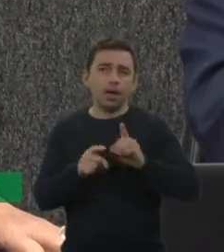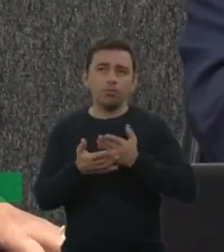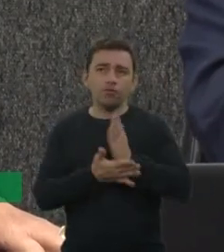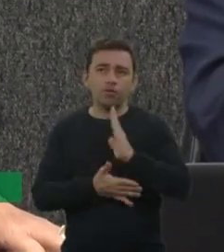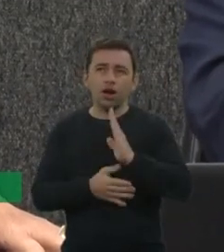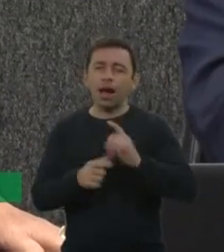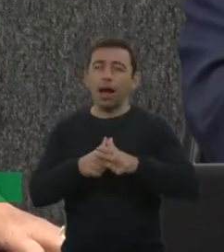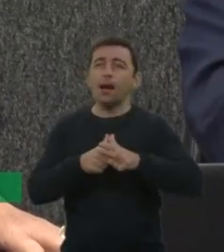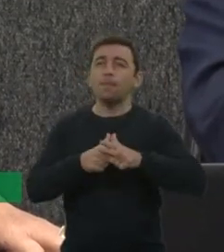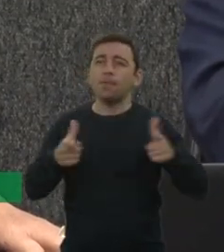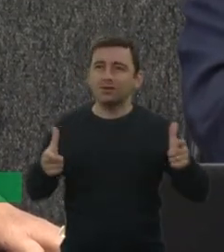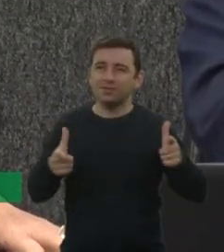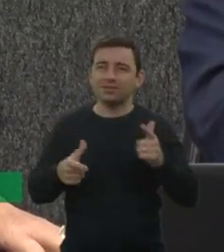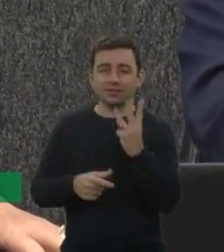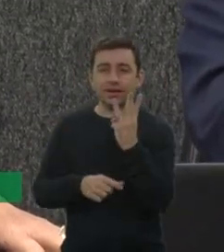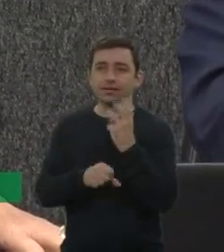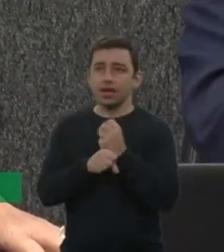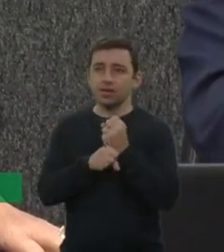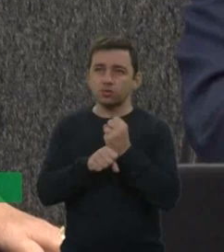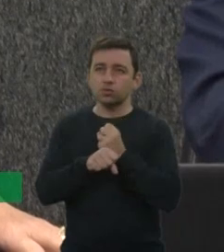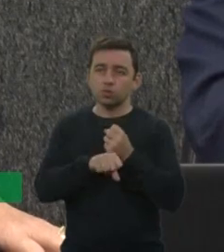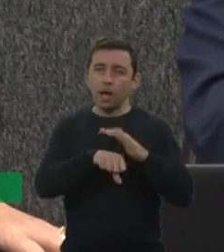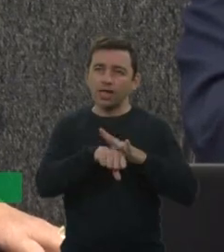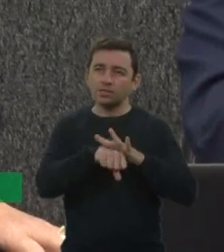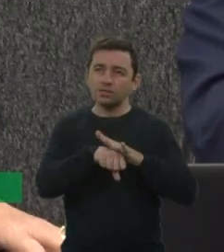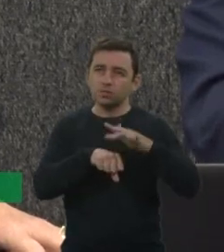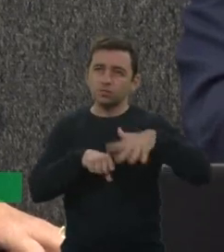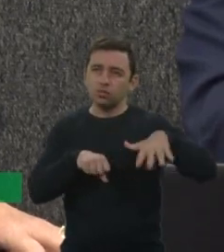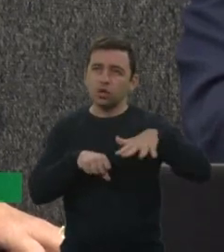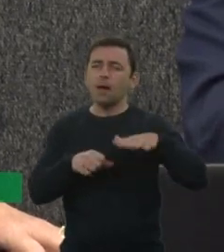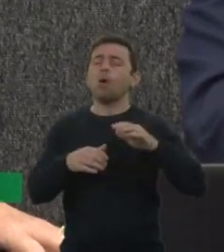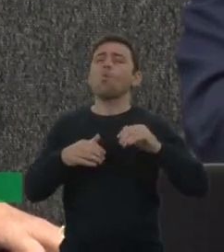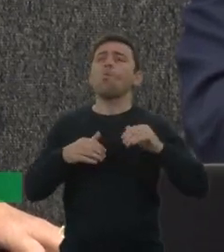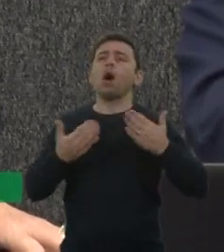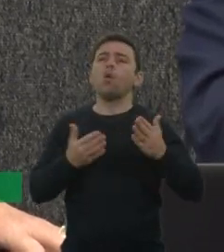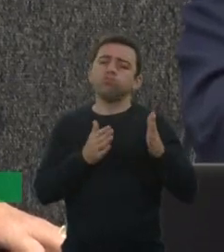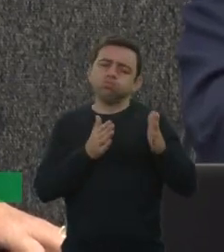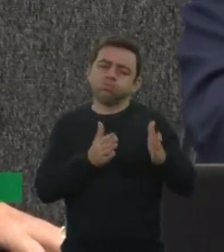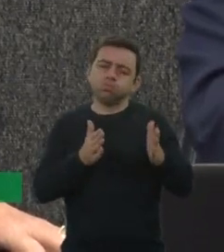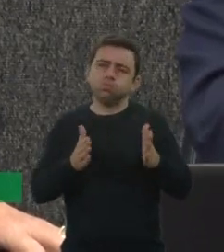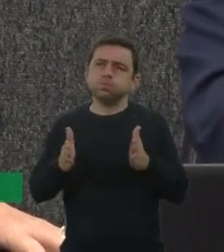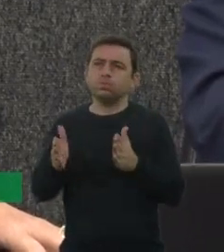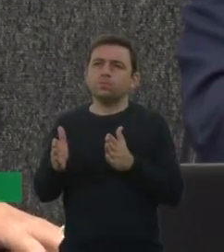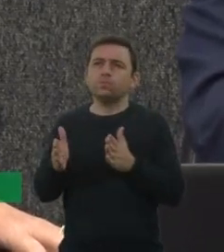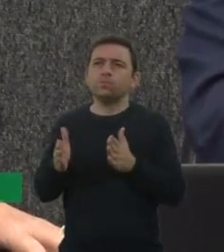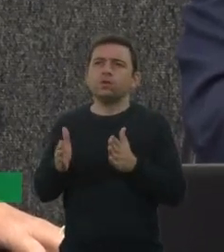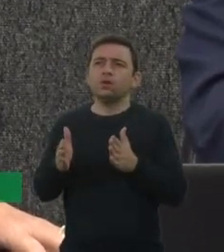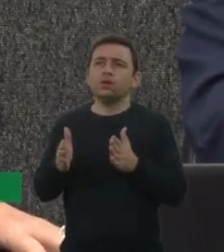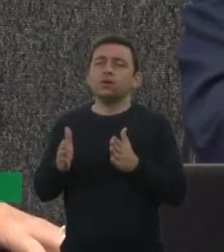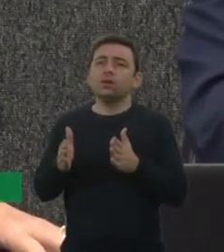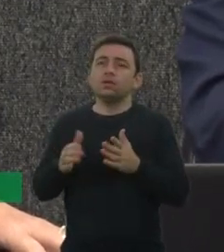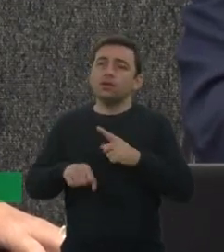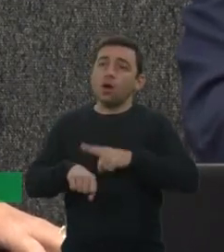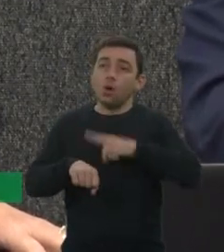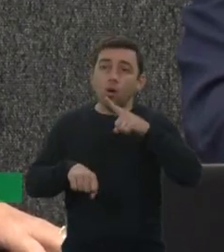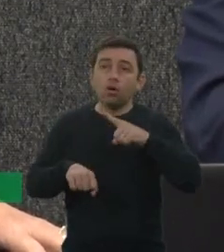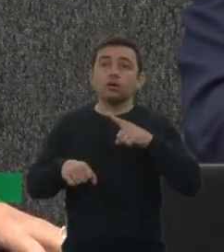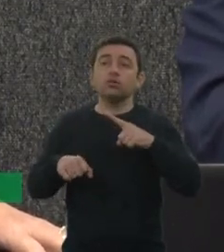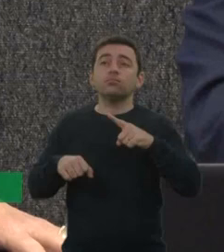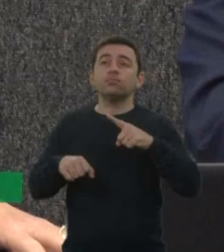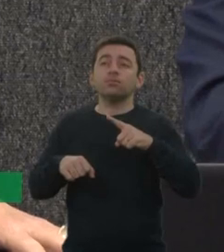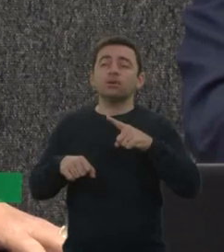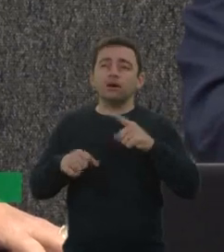exames, das patologias, mas em que ordem cronológica dessas patologias, quando a gente consegue incluir